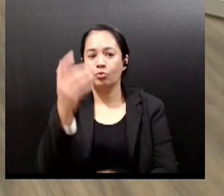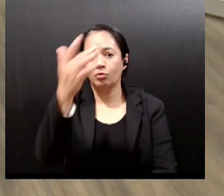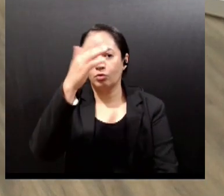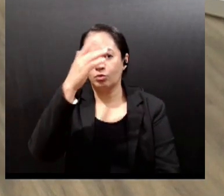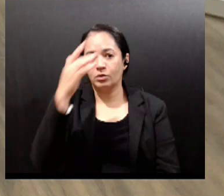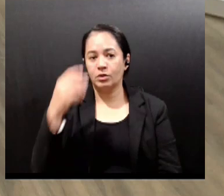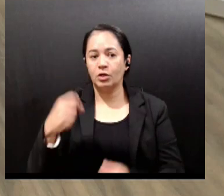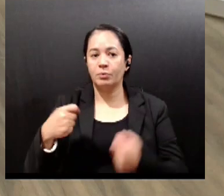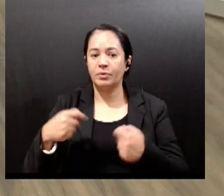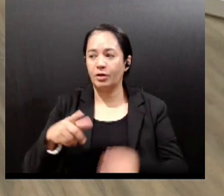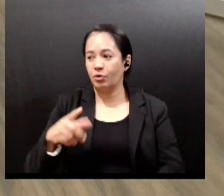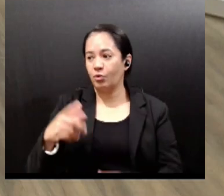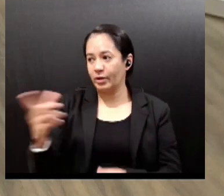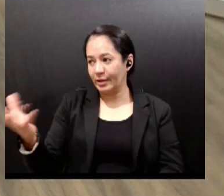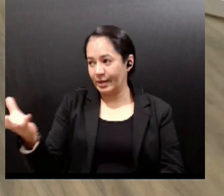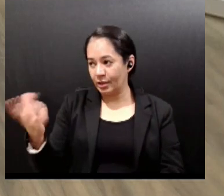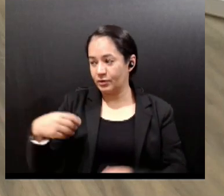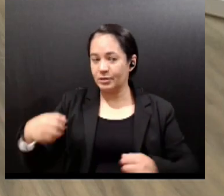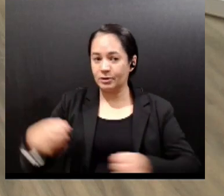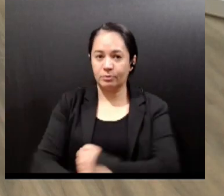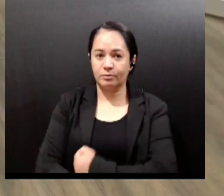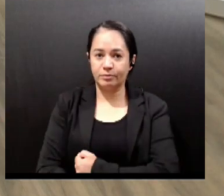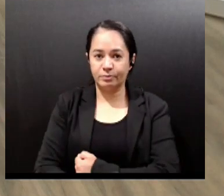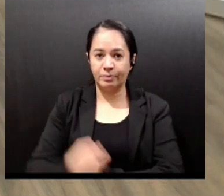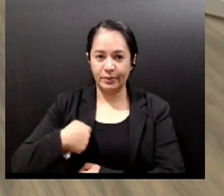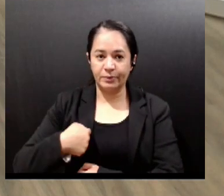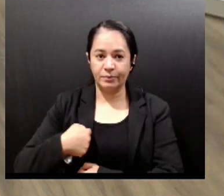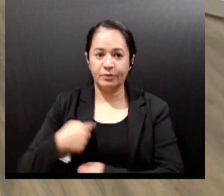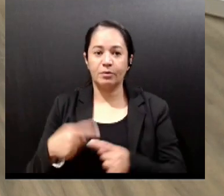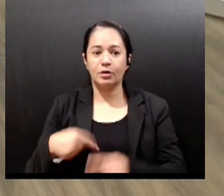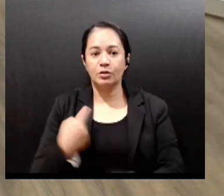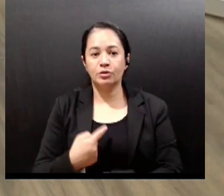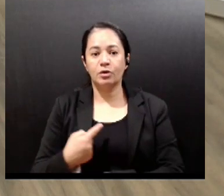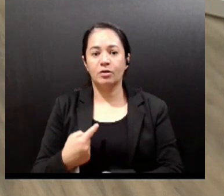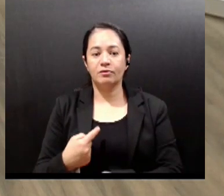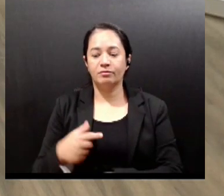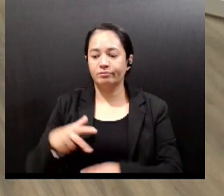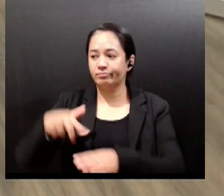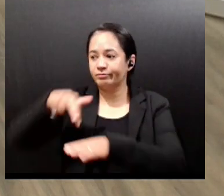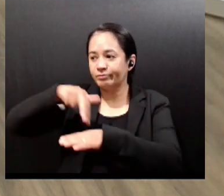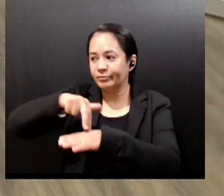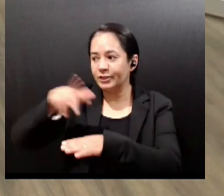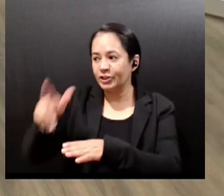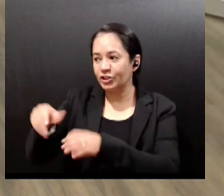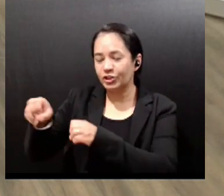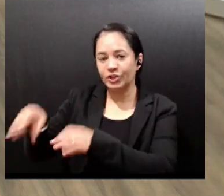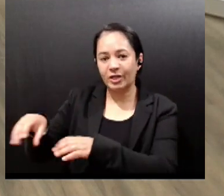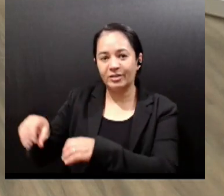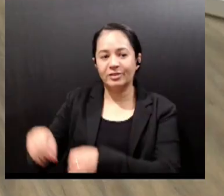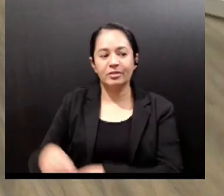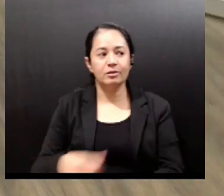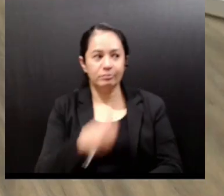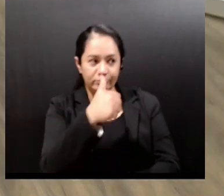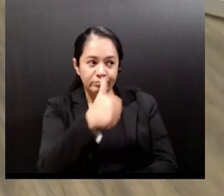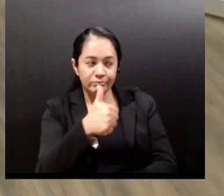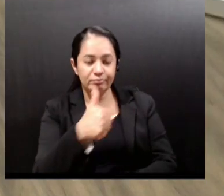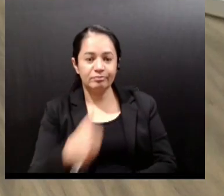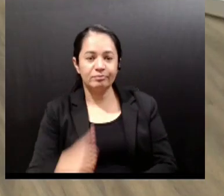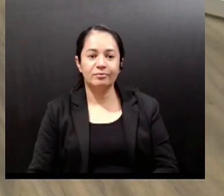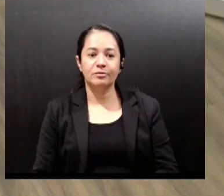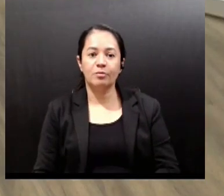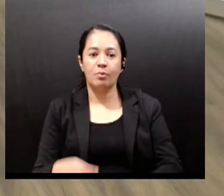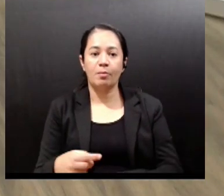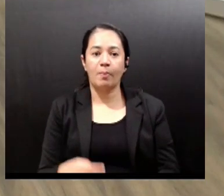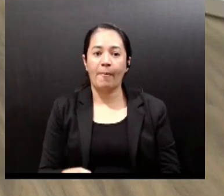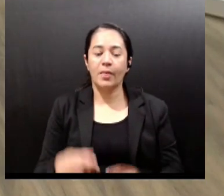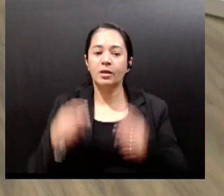mim. Então, assim, a gente vai subir, ele já passa essa informação, inclusive essa questão de afivelar o capacete,